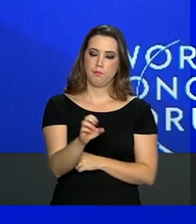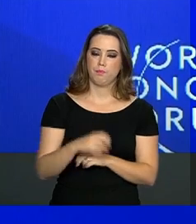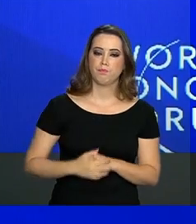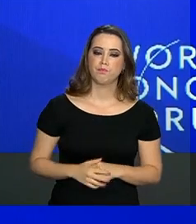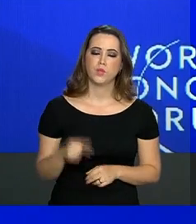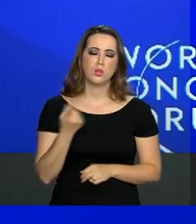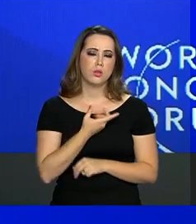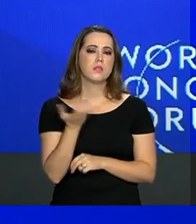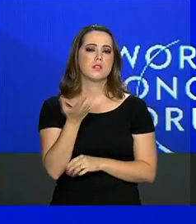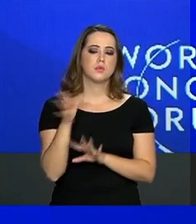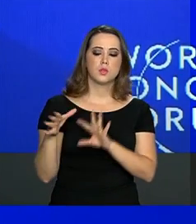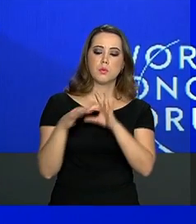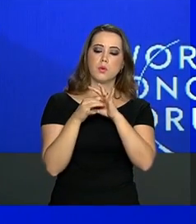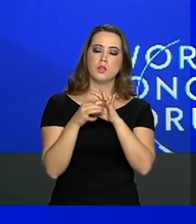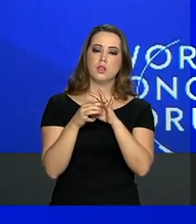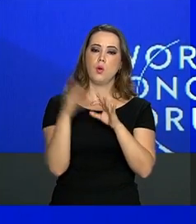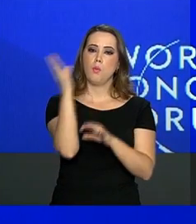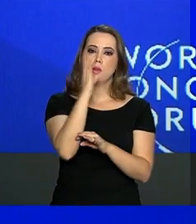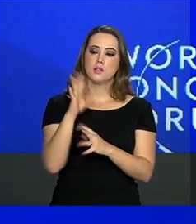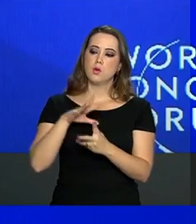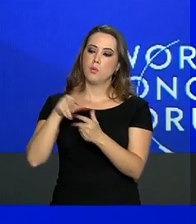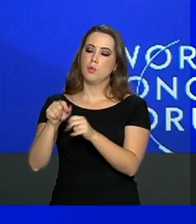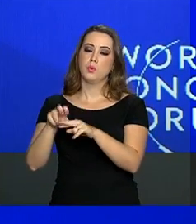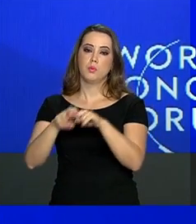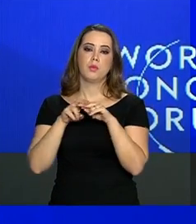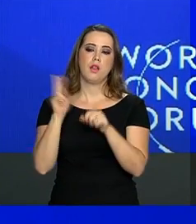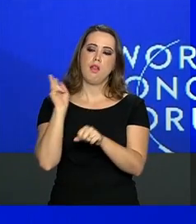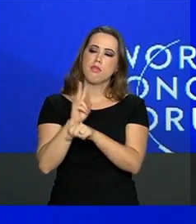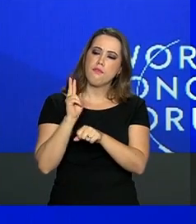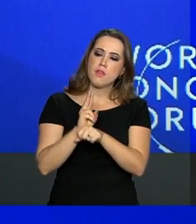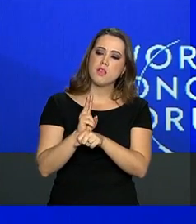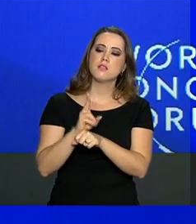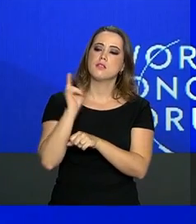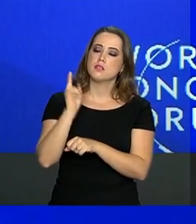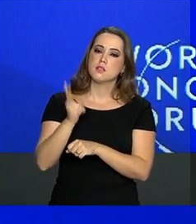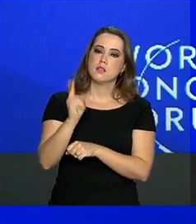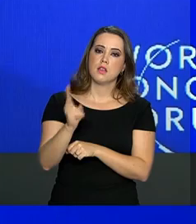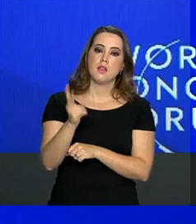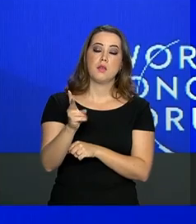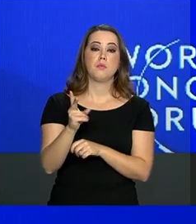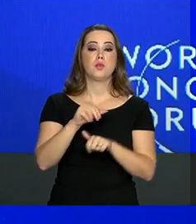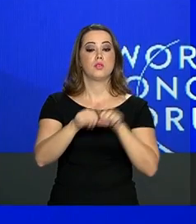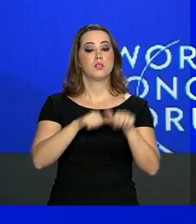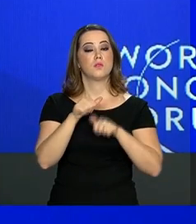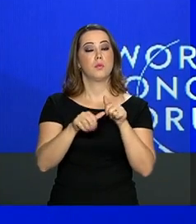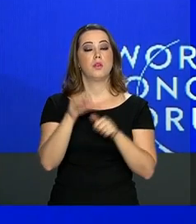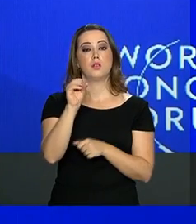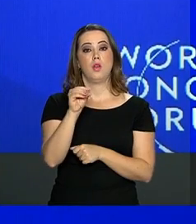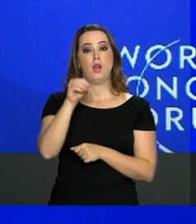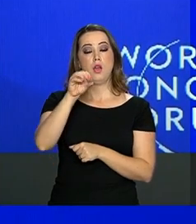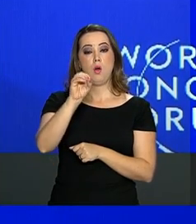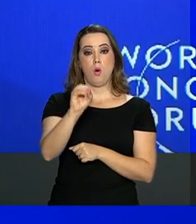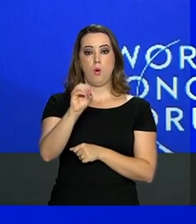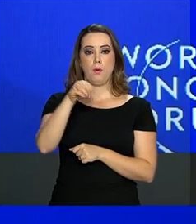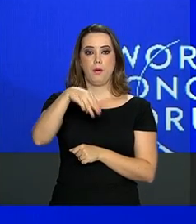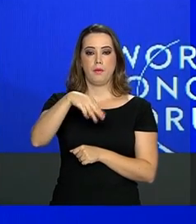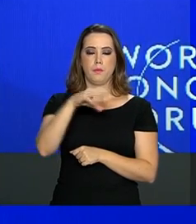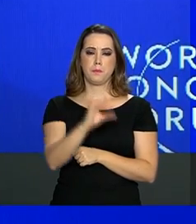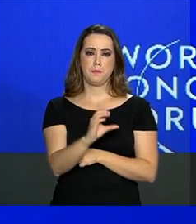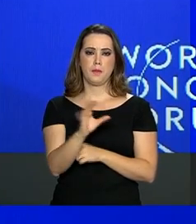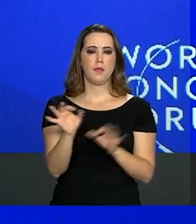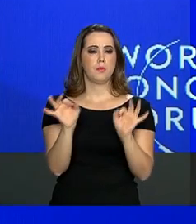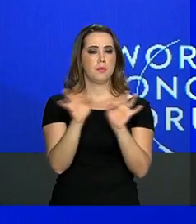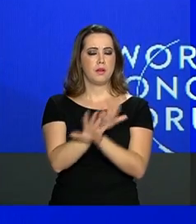Buscaremos integrar o Brasil ao mundo também por meio de uma defesa ativa da reforma da OMC, com a finalidade de eliminar